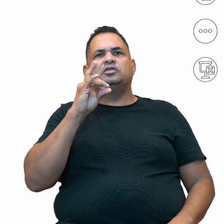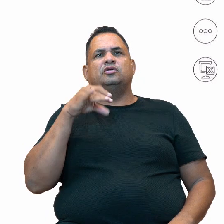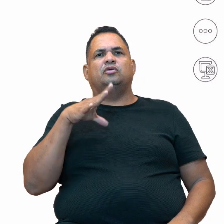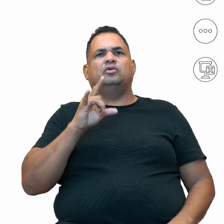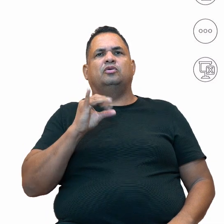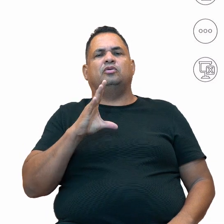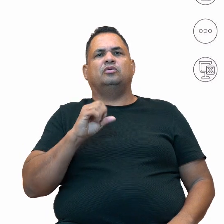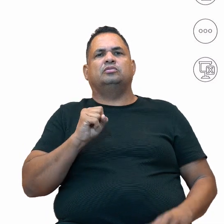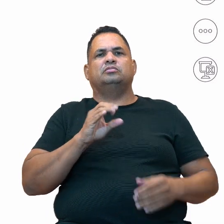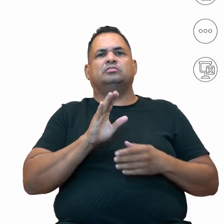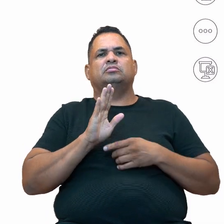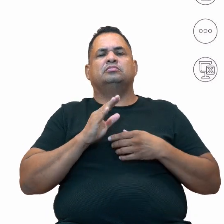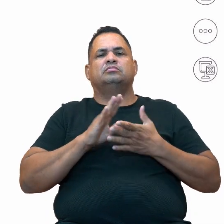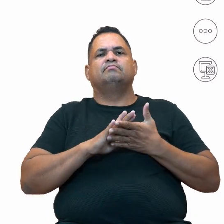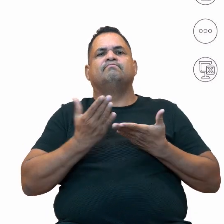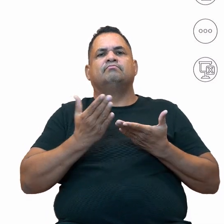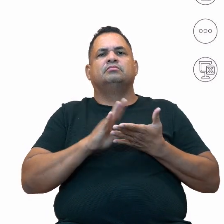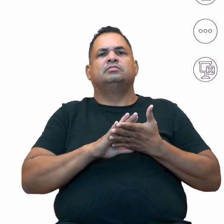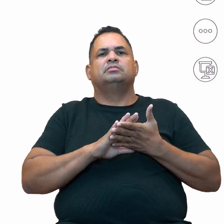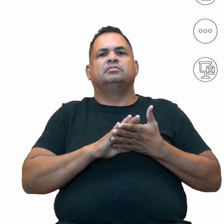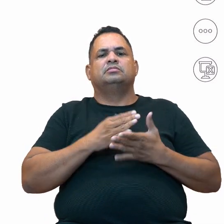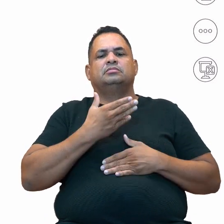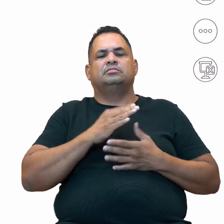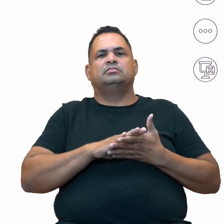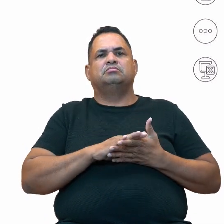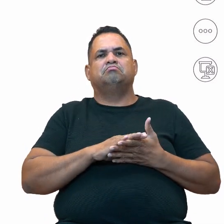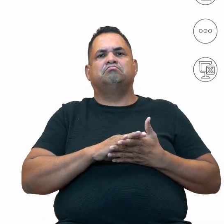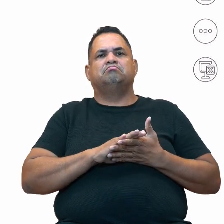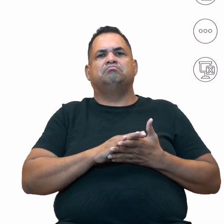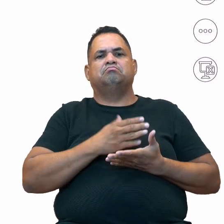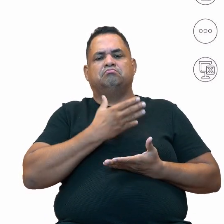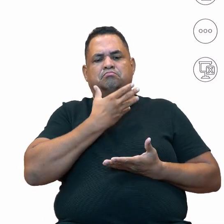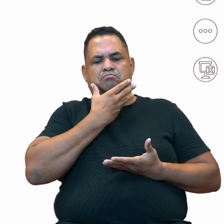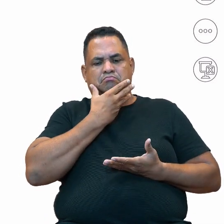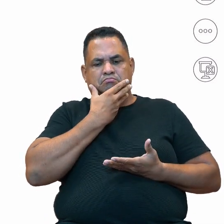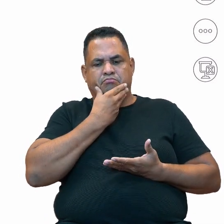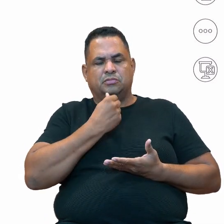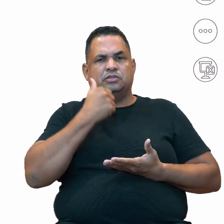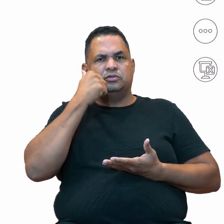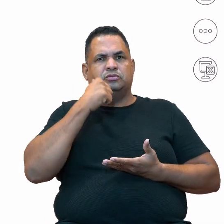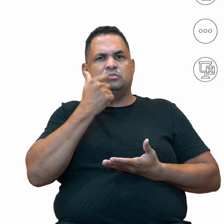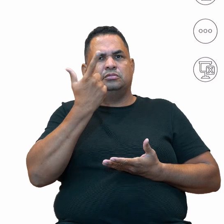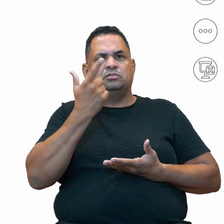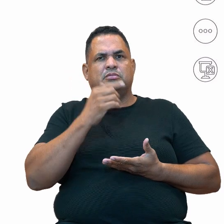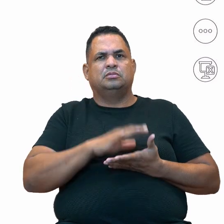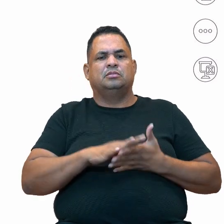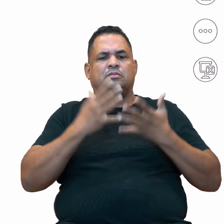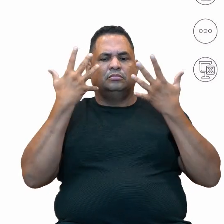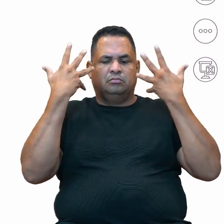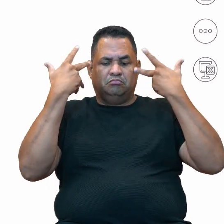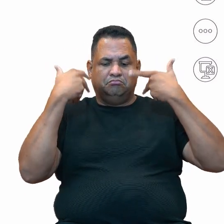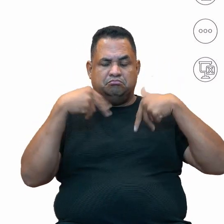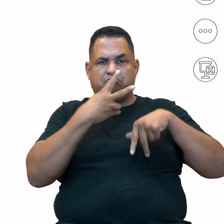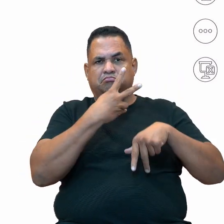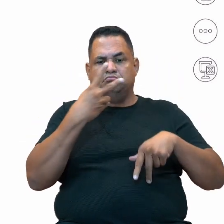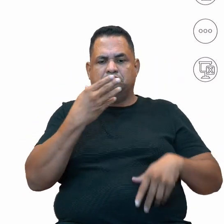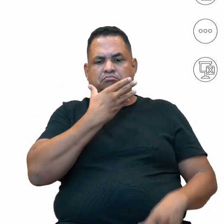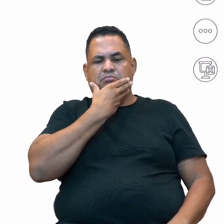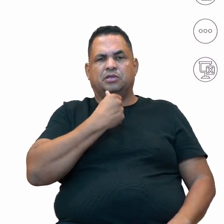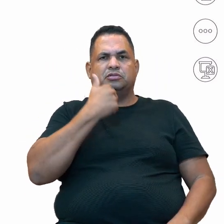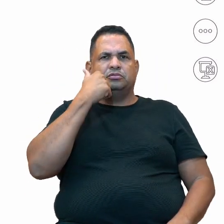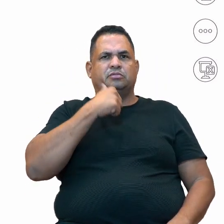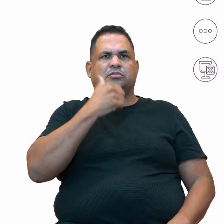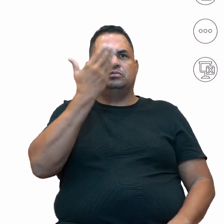aqueles que apresentam os sexos separados, o macho e a fêmea, tá muito nítido aqui, leoa e o leão